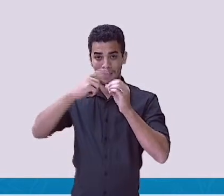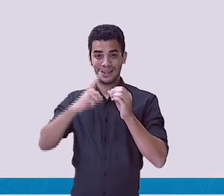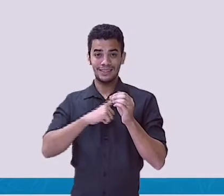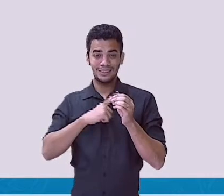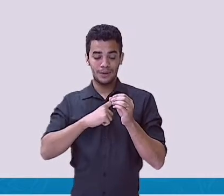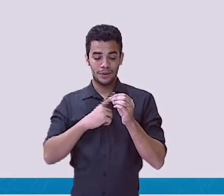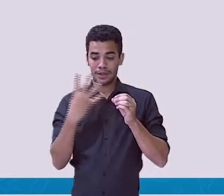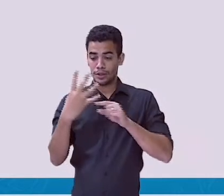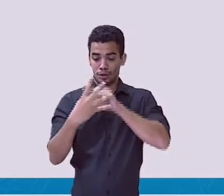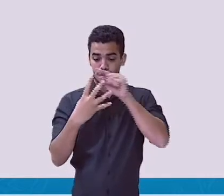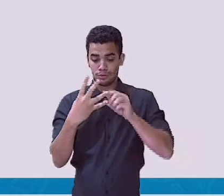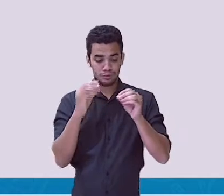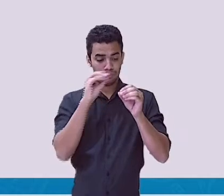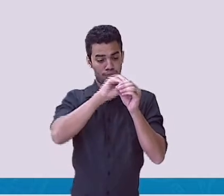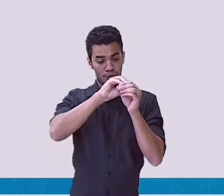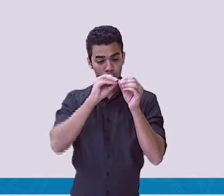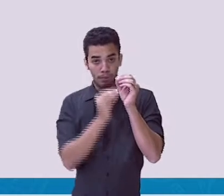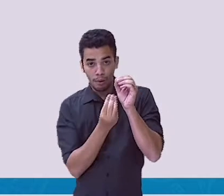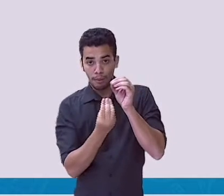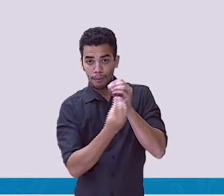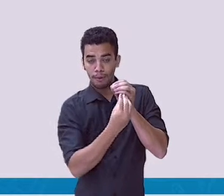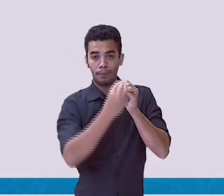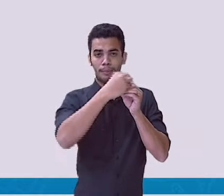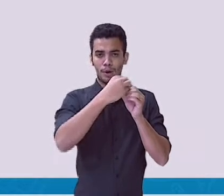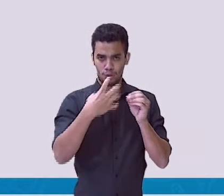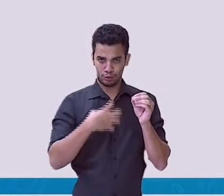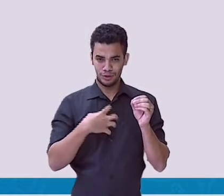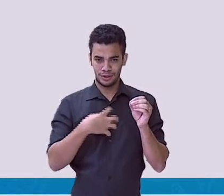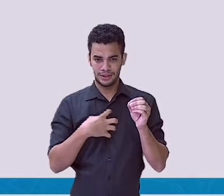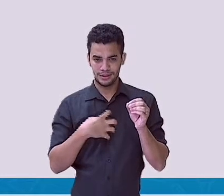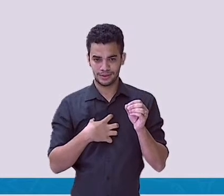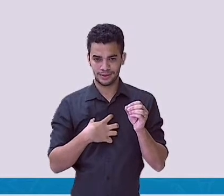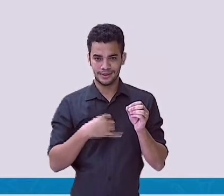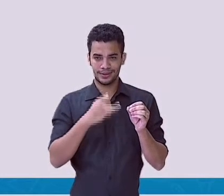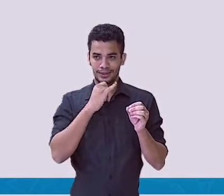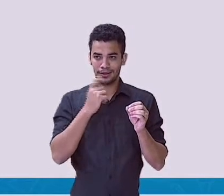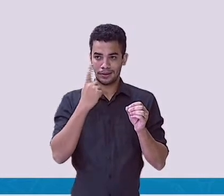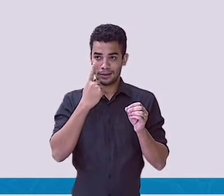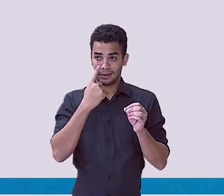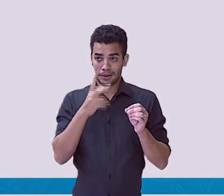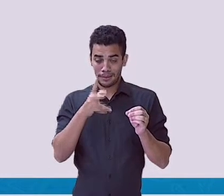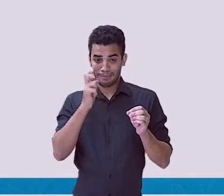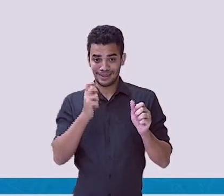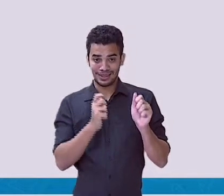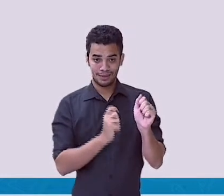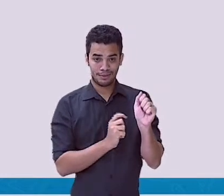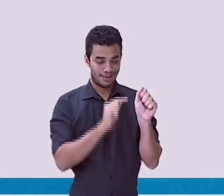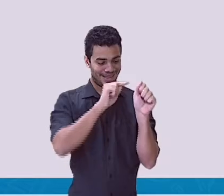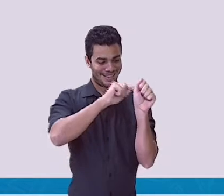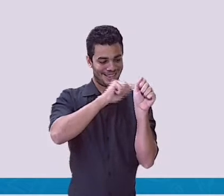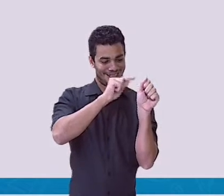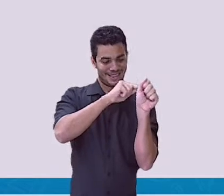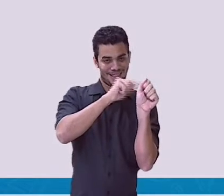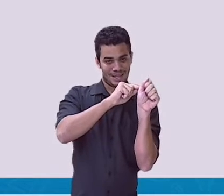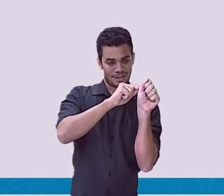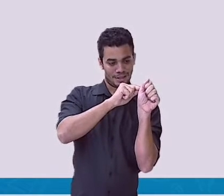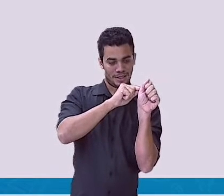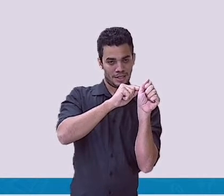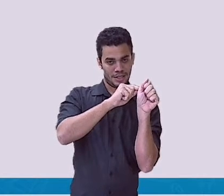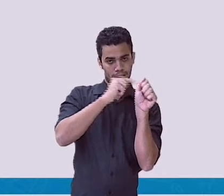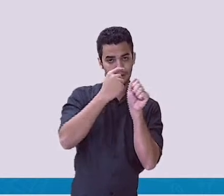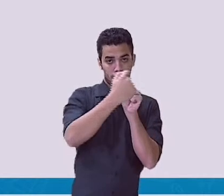Ventrículo esquerdo, átrio esquerdo. Olha para vocês verem. Tudo isso faz a movimentação do